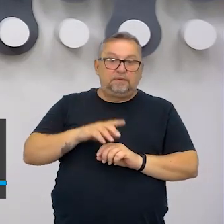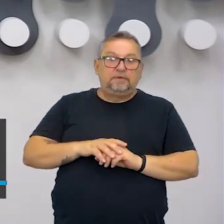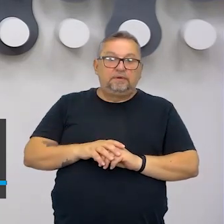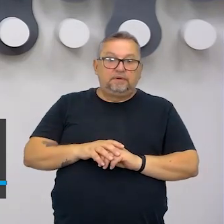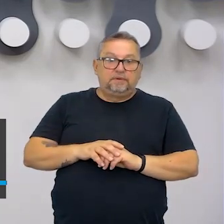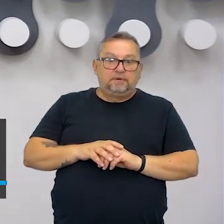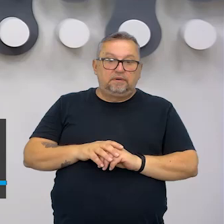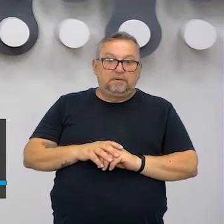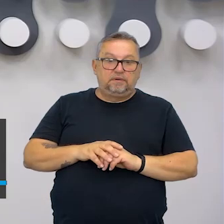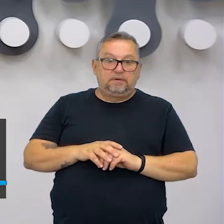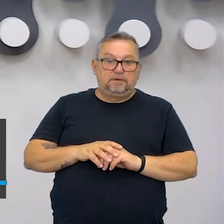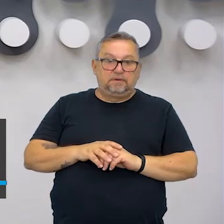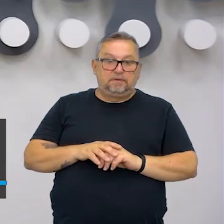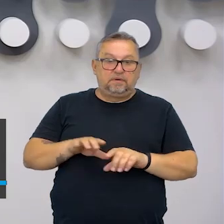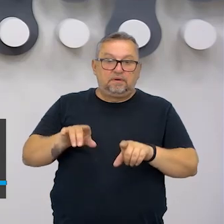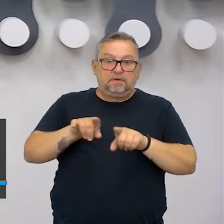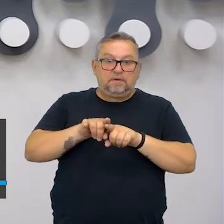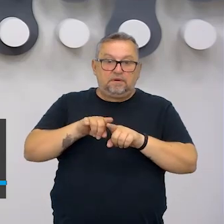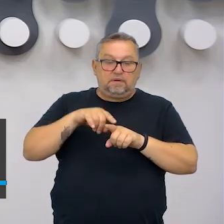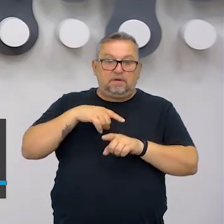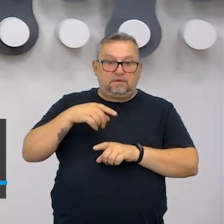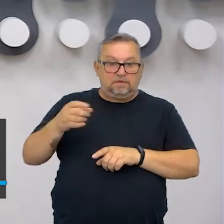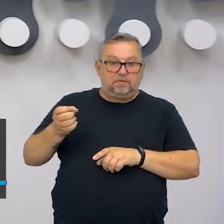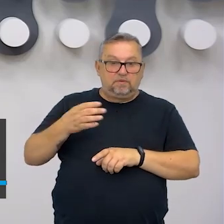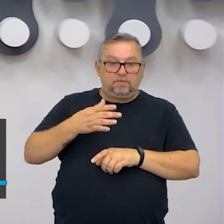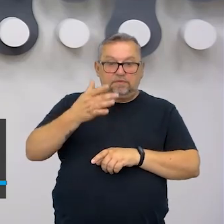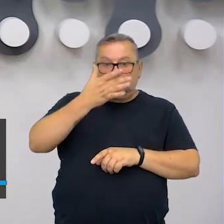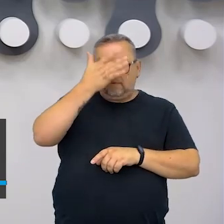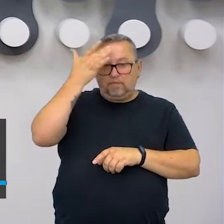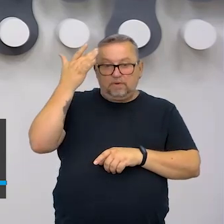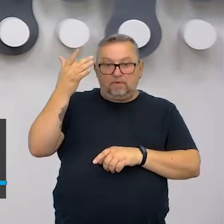né? E há esse fenômeno. Então as pessoas